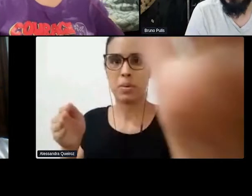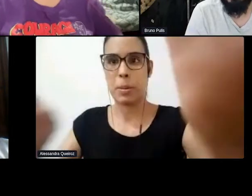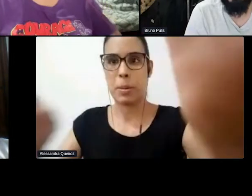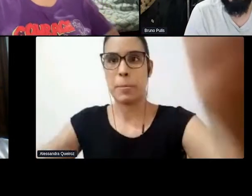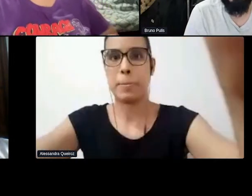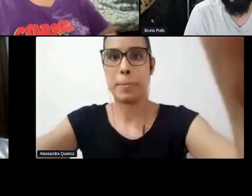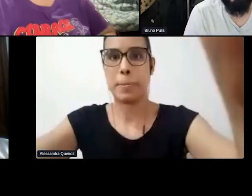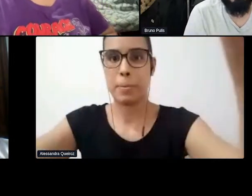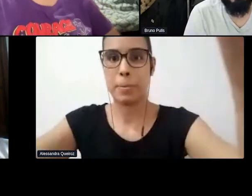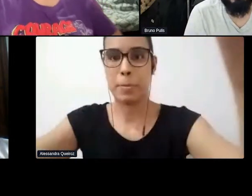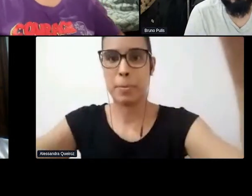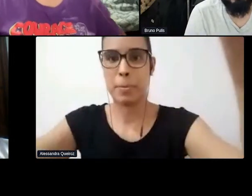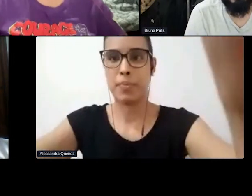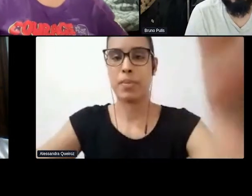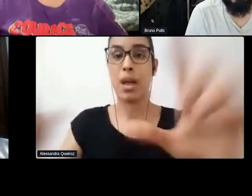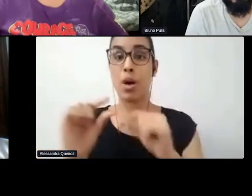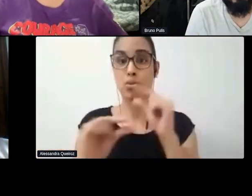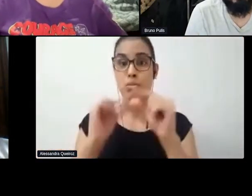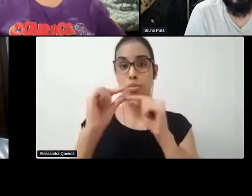né?